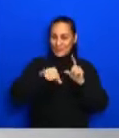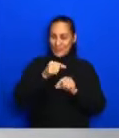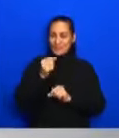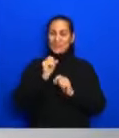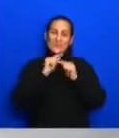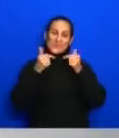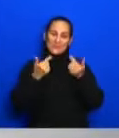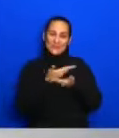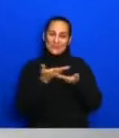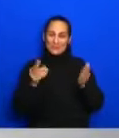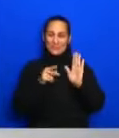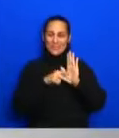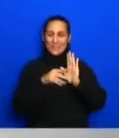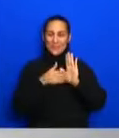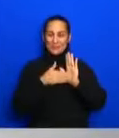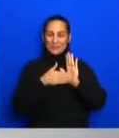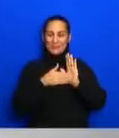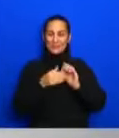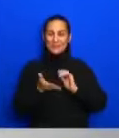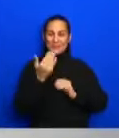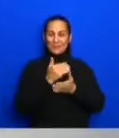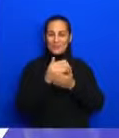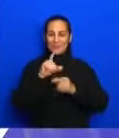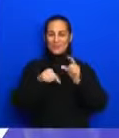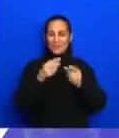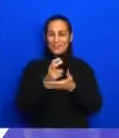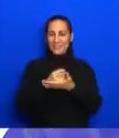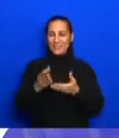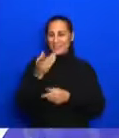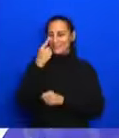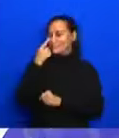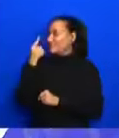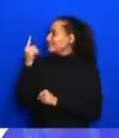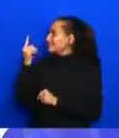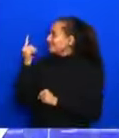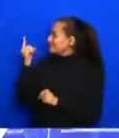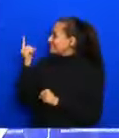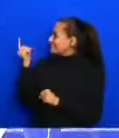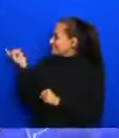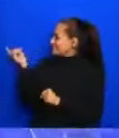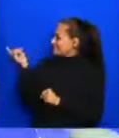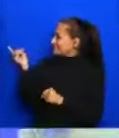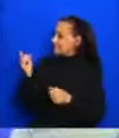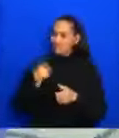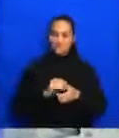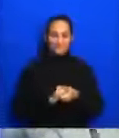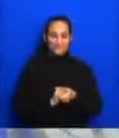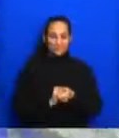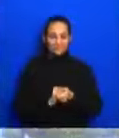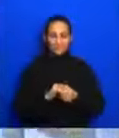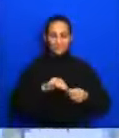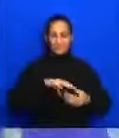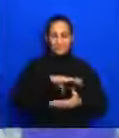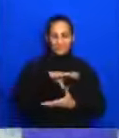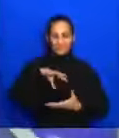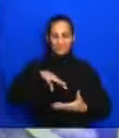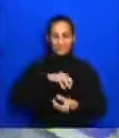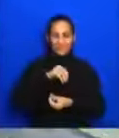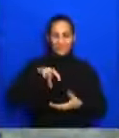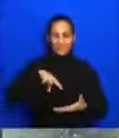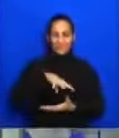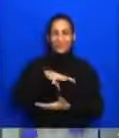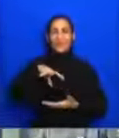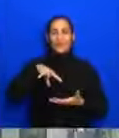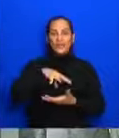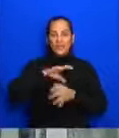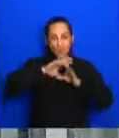Boa sorte para você que apostou. Vai começar o sorteio da Quina. Bolas posicionadas. Valendo. Globo recarregado em